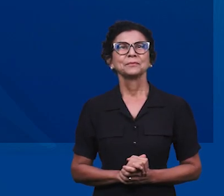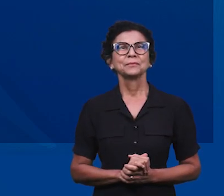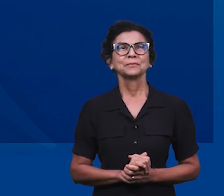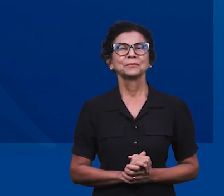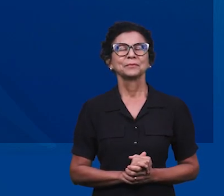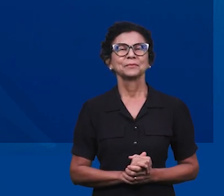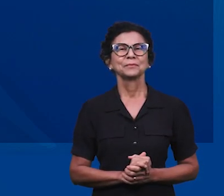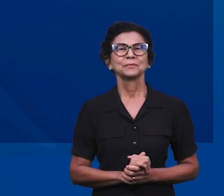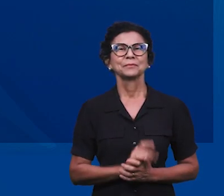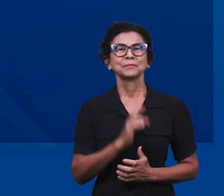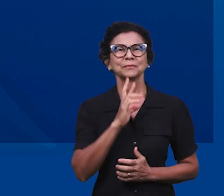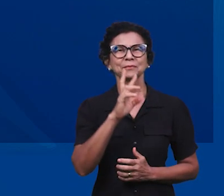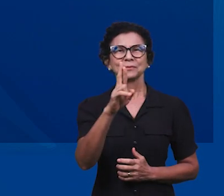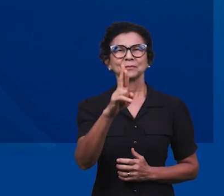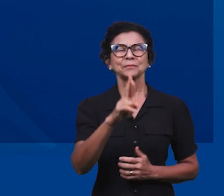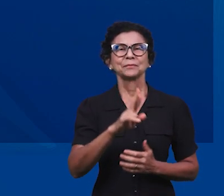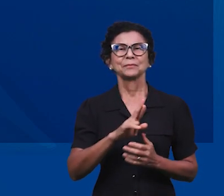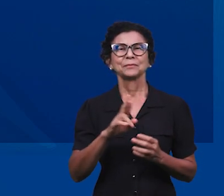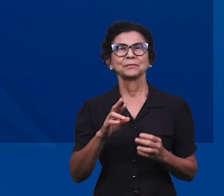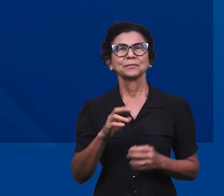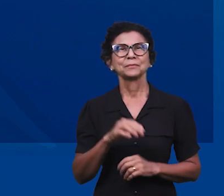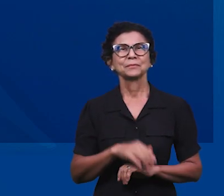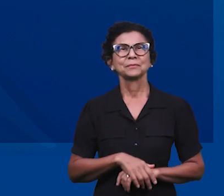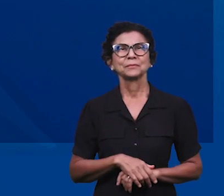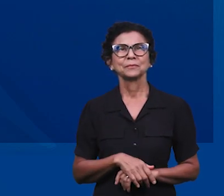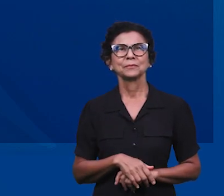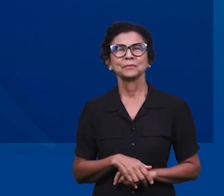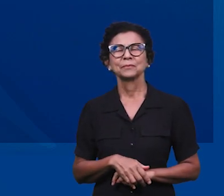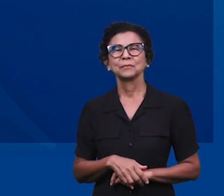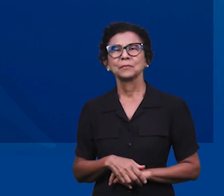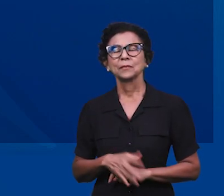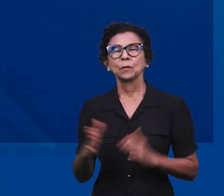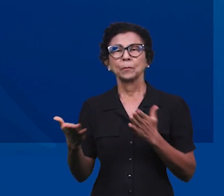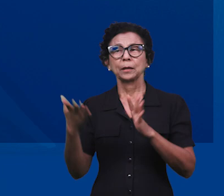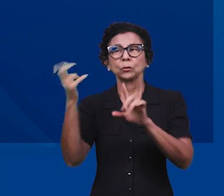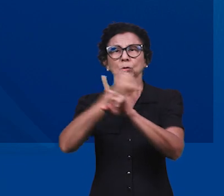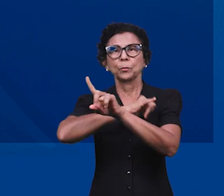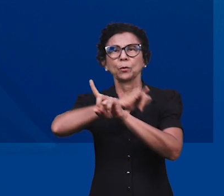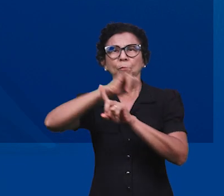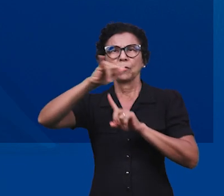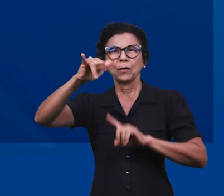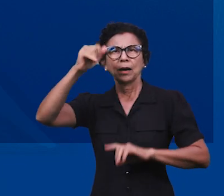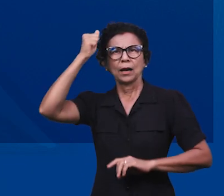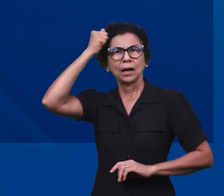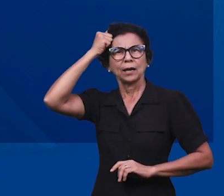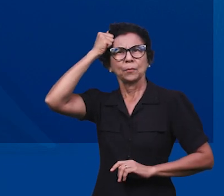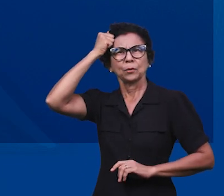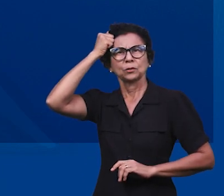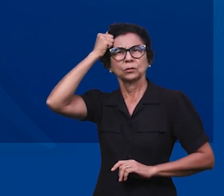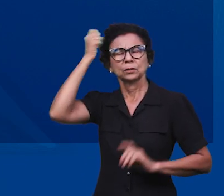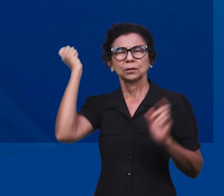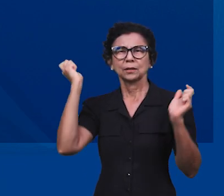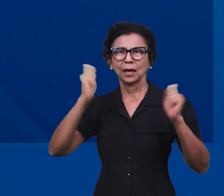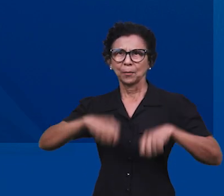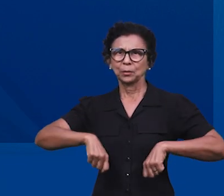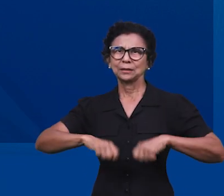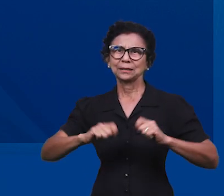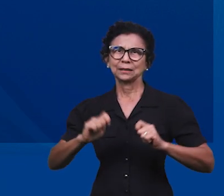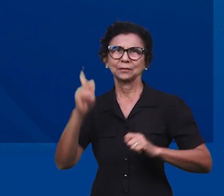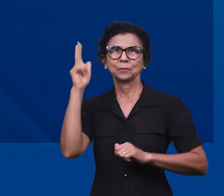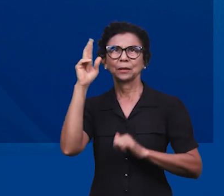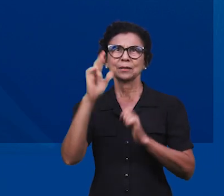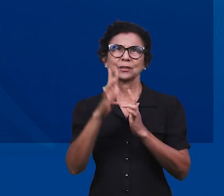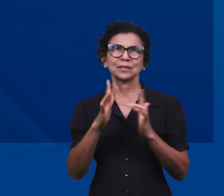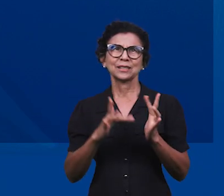3, irmã. Arrependimento dentro do tempo profético possível para isso. A paz do Senhor